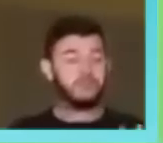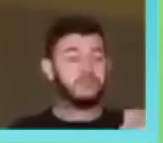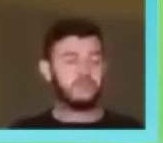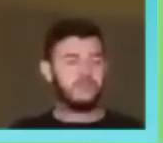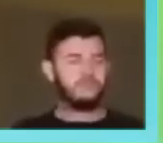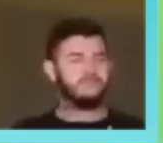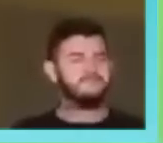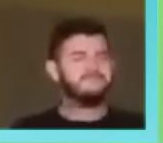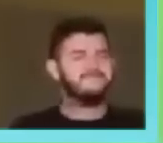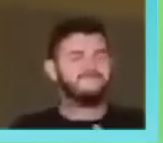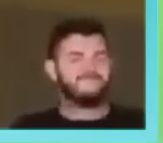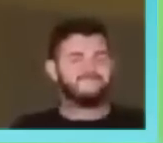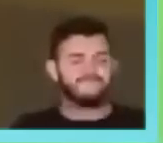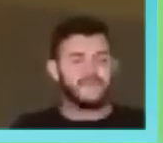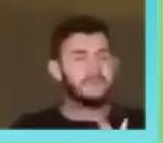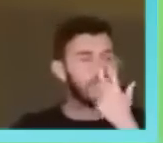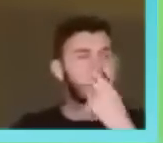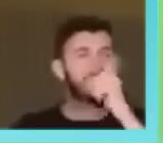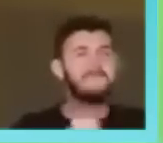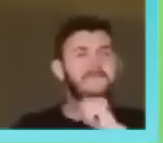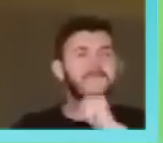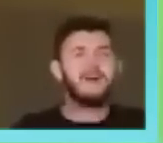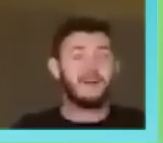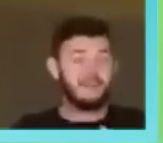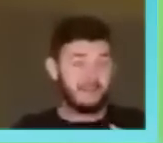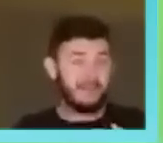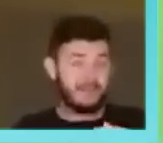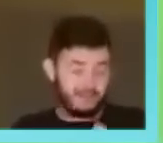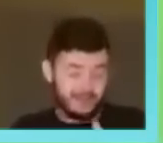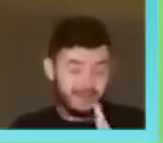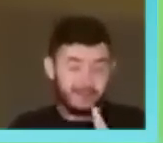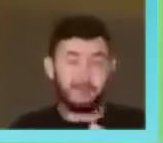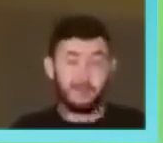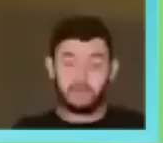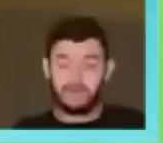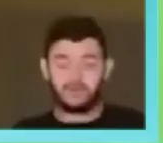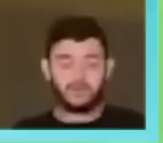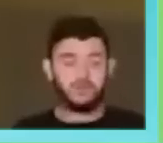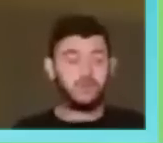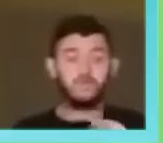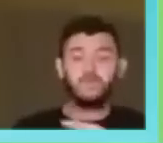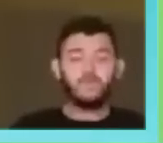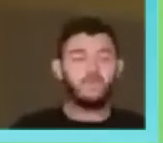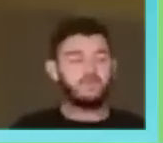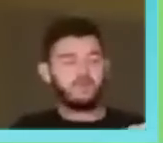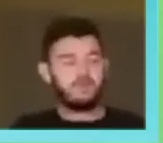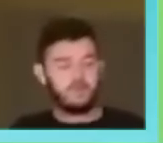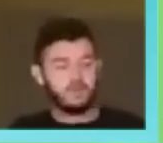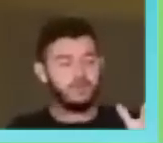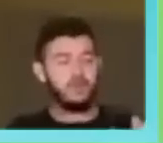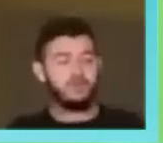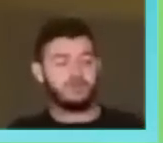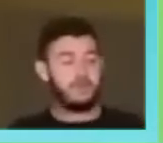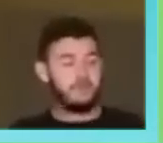a mim me parece a coisa mais velha que tem nessa casa, porque o Novo se levanta contra os idosos, contra os aposentados, contra